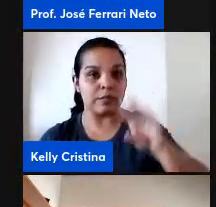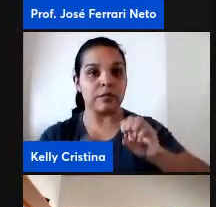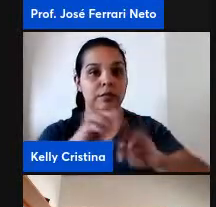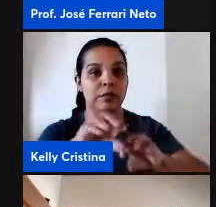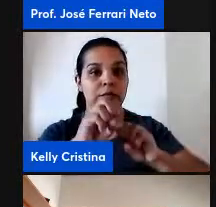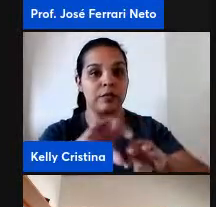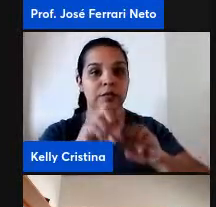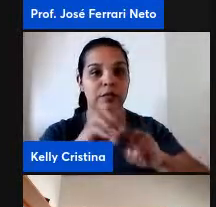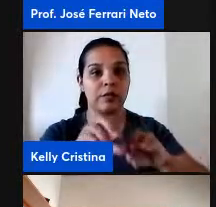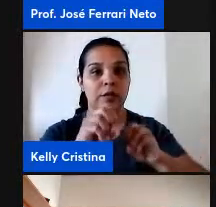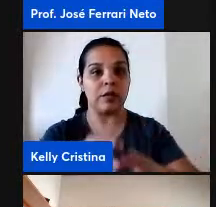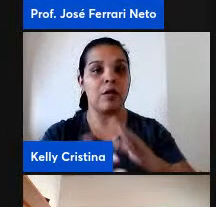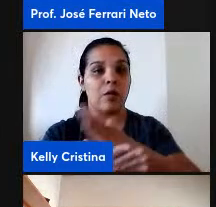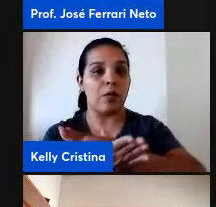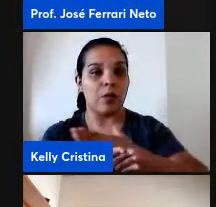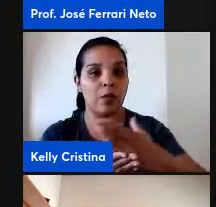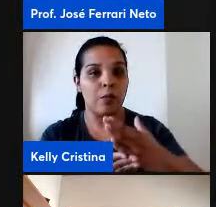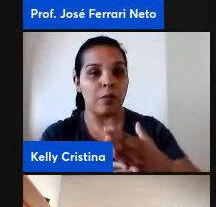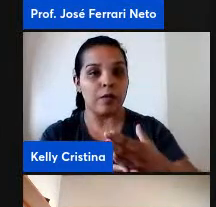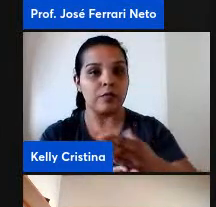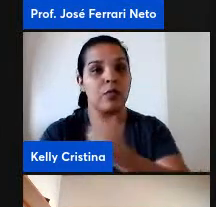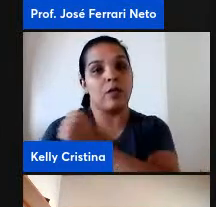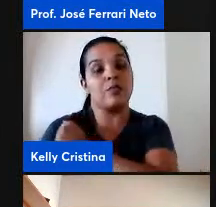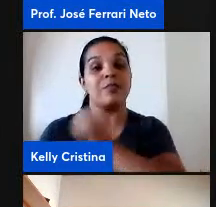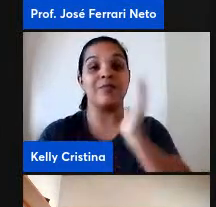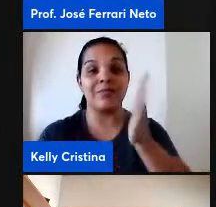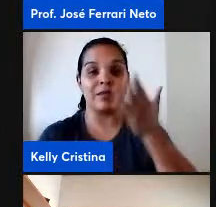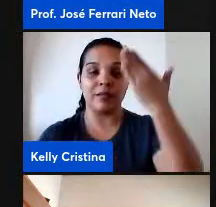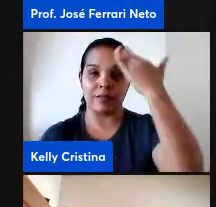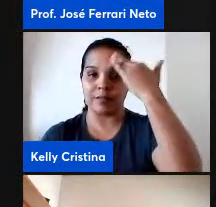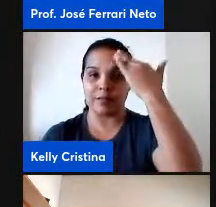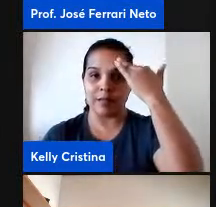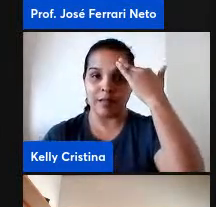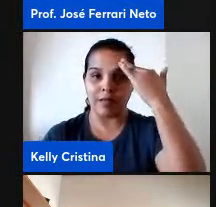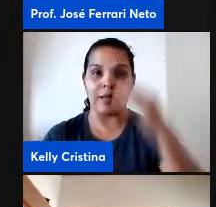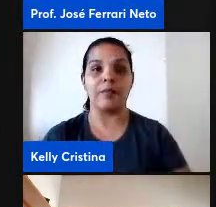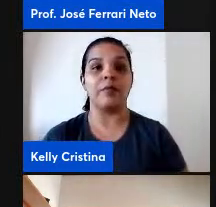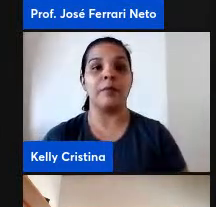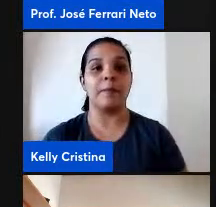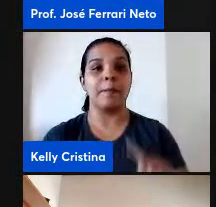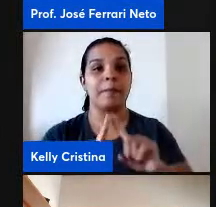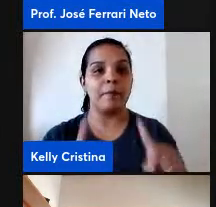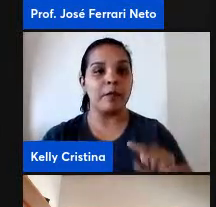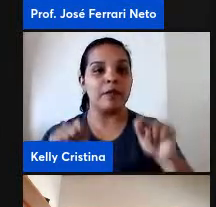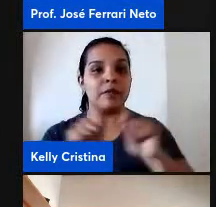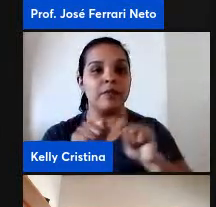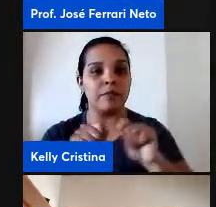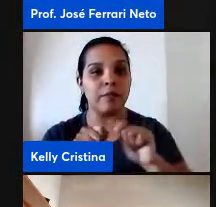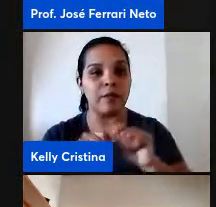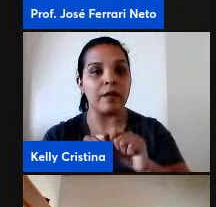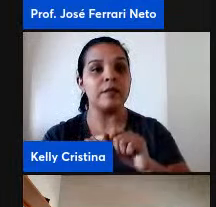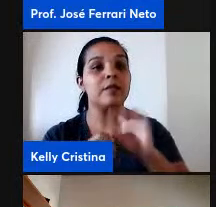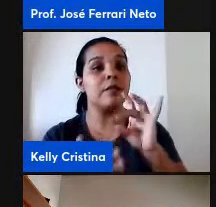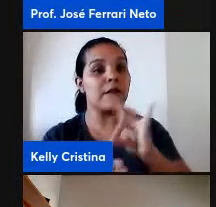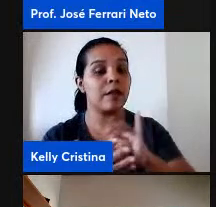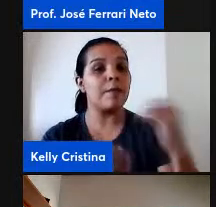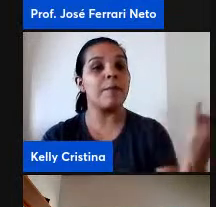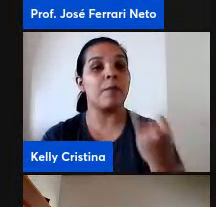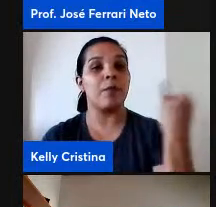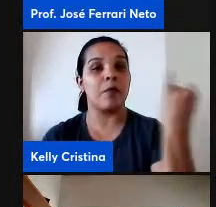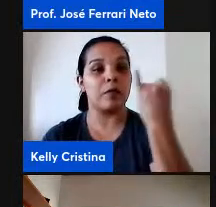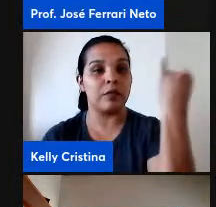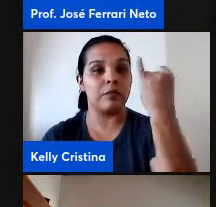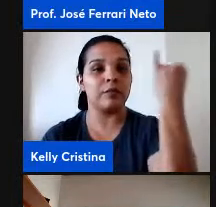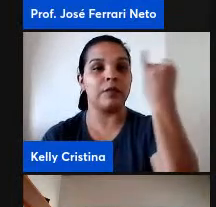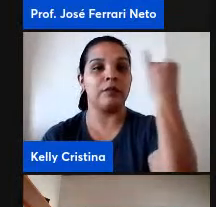se comece pelo que o aluno já sabe, mais simples, fácil e evidente, é importante não